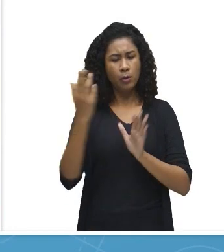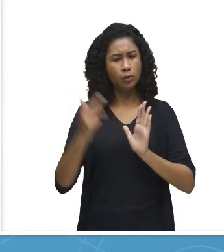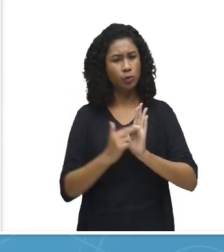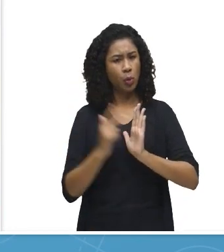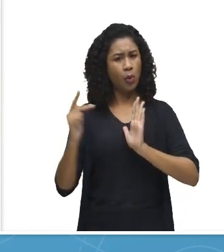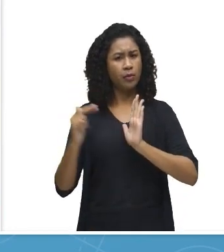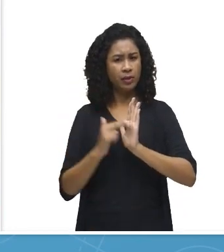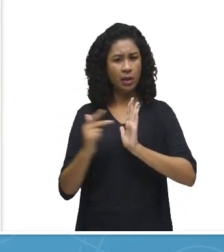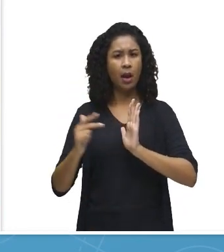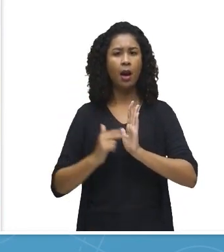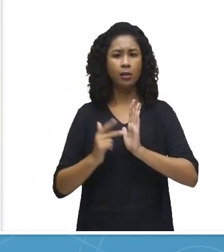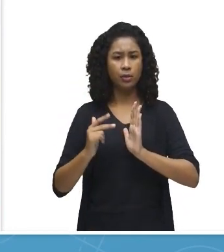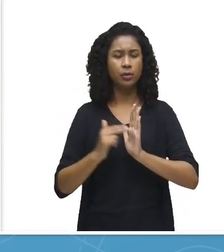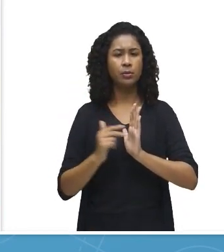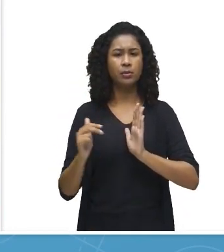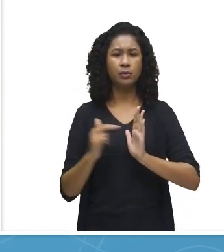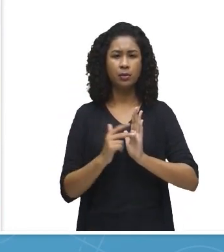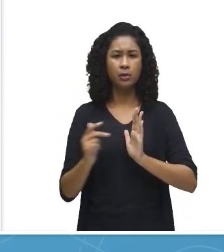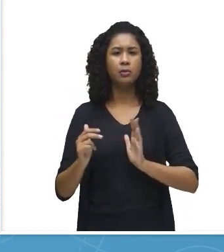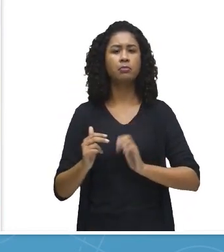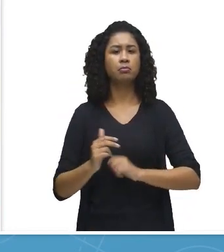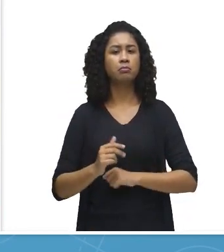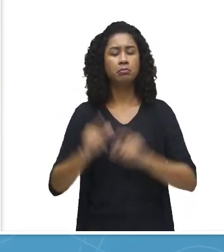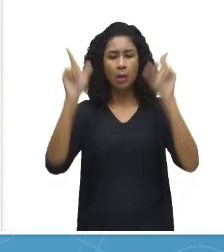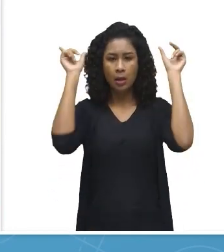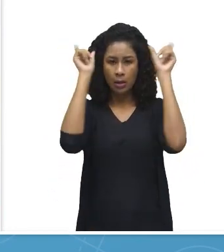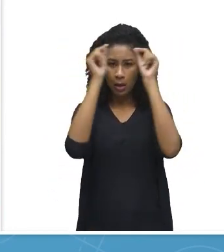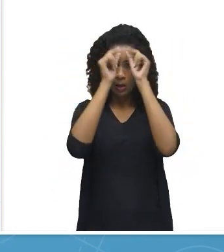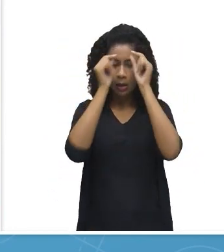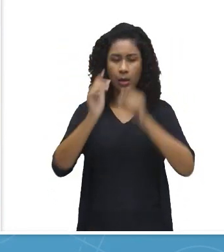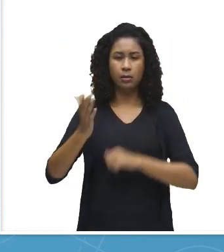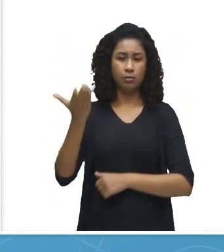Idade Medieval, na Grécia Antiga, ele vai se